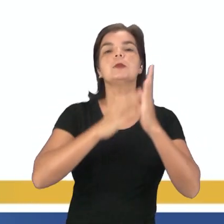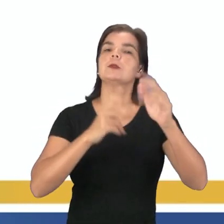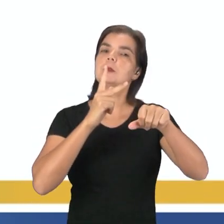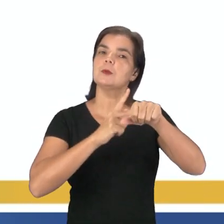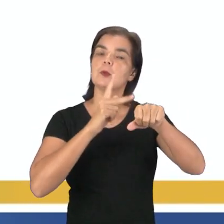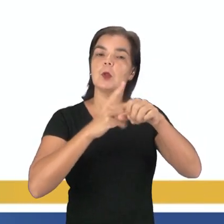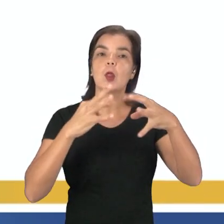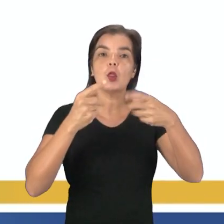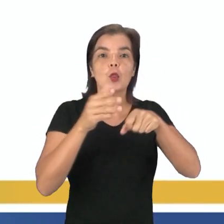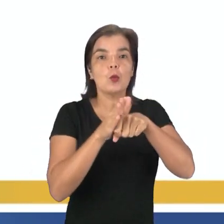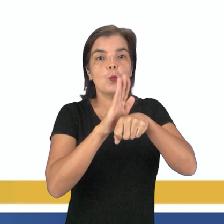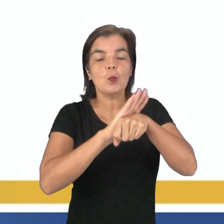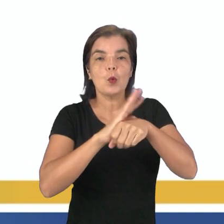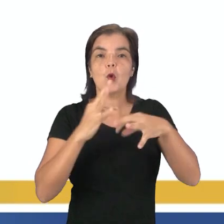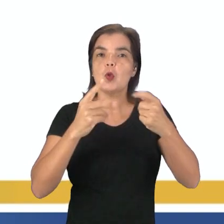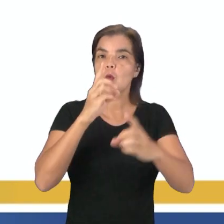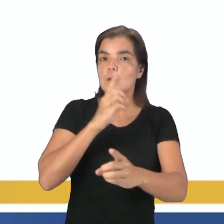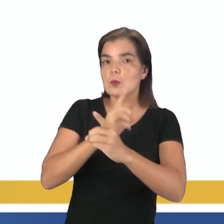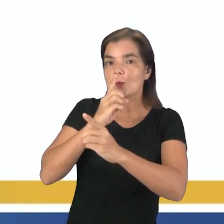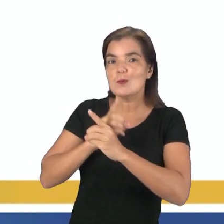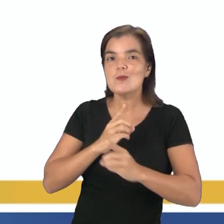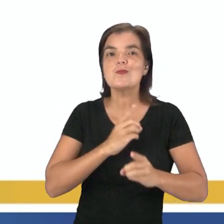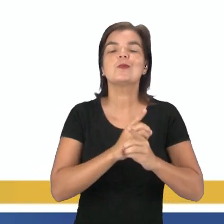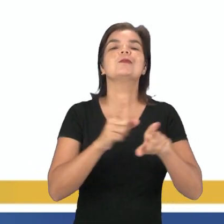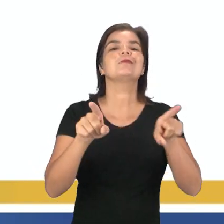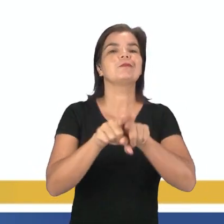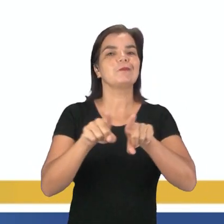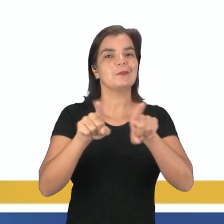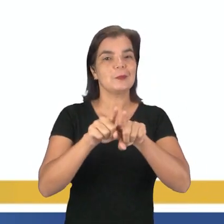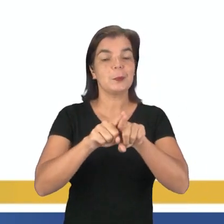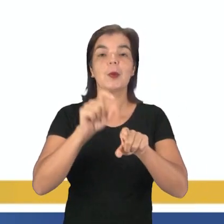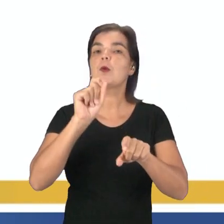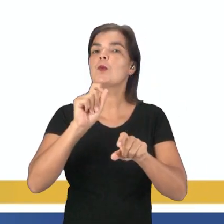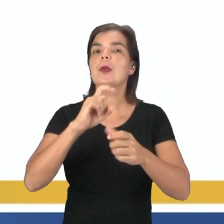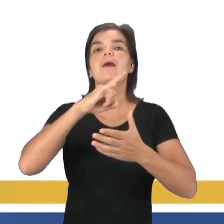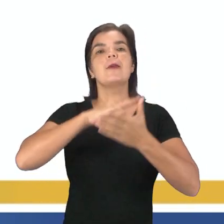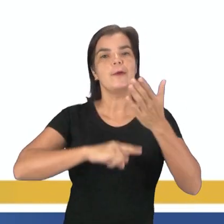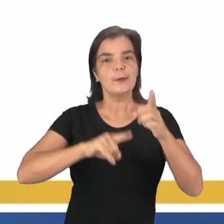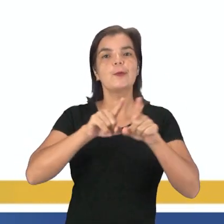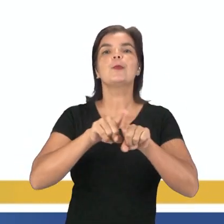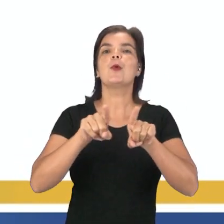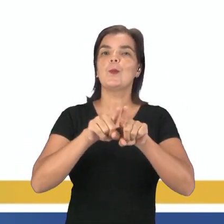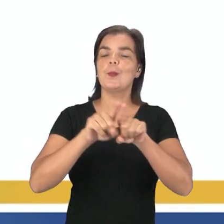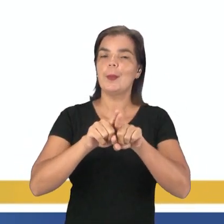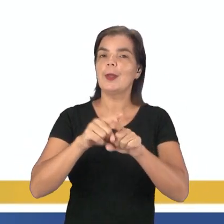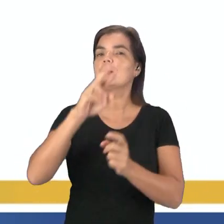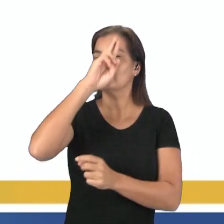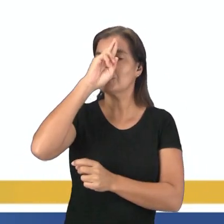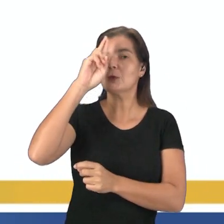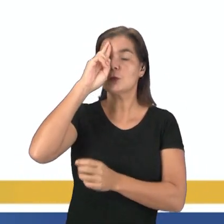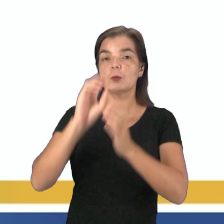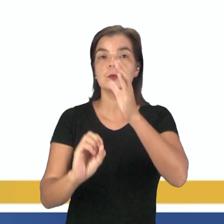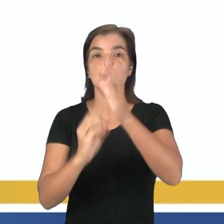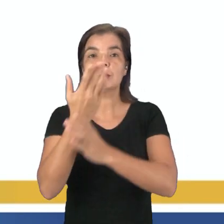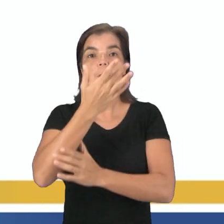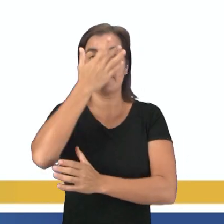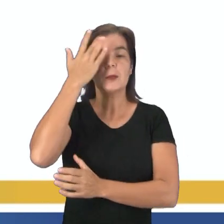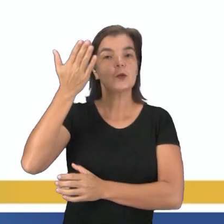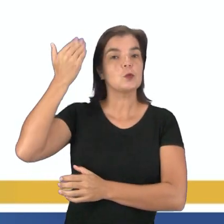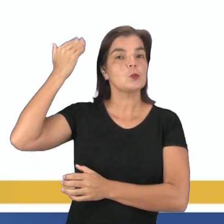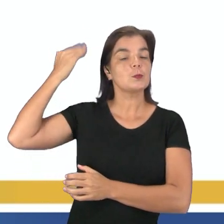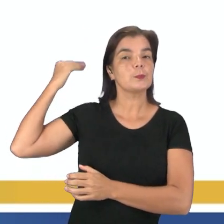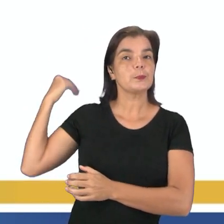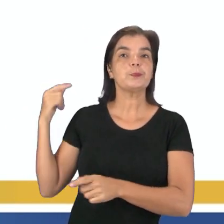rupestres e toda a gama de achados arqueológicos são também fontes históricas, pois dizem respeito aos ancestrais do